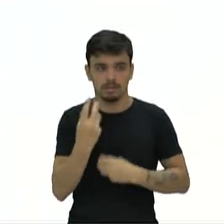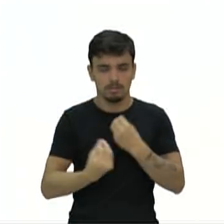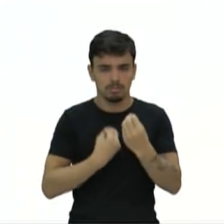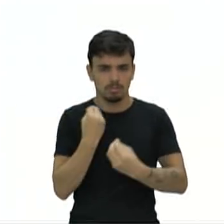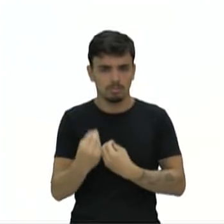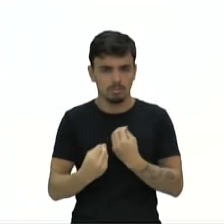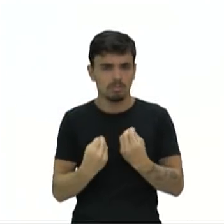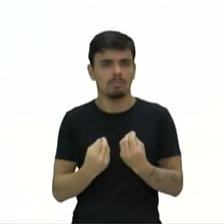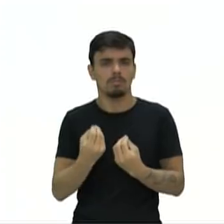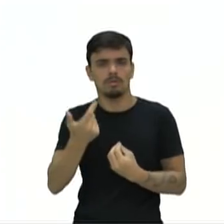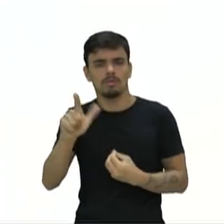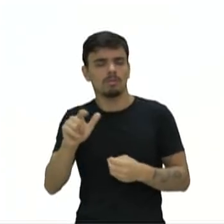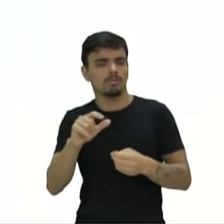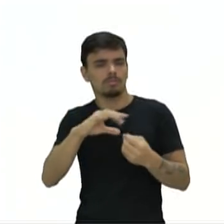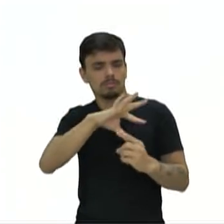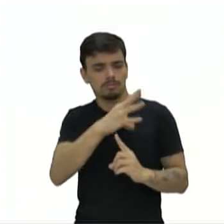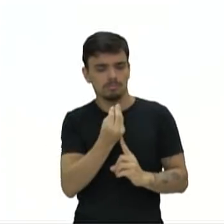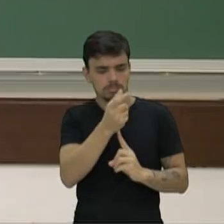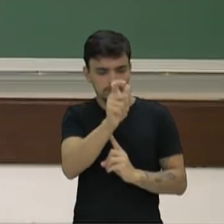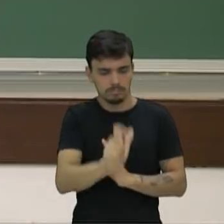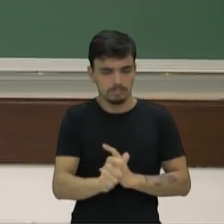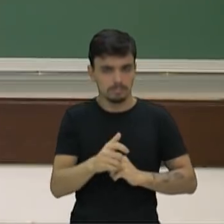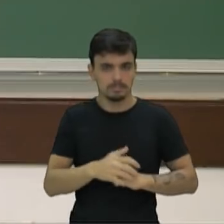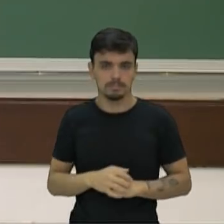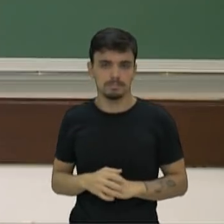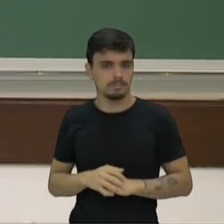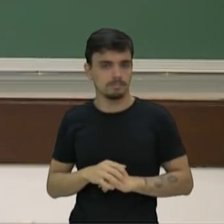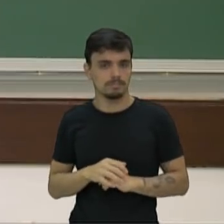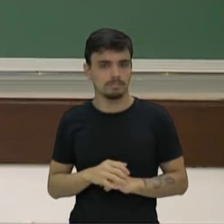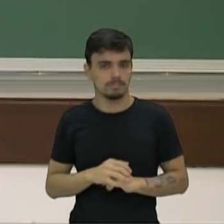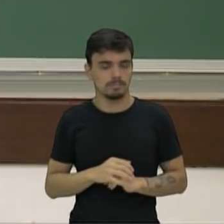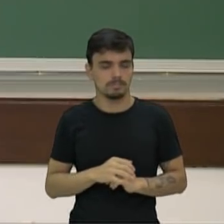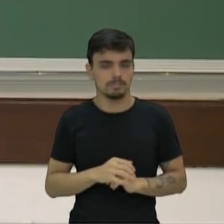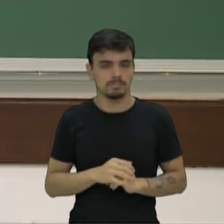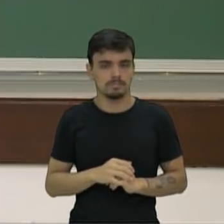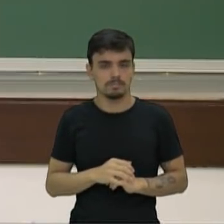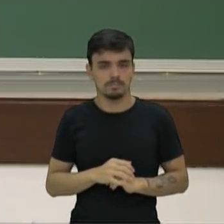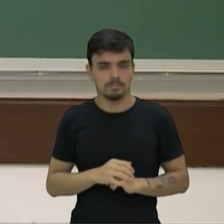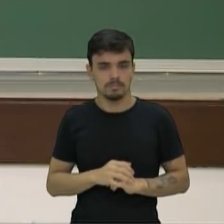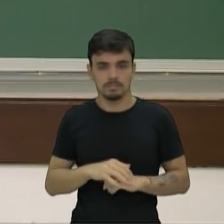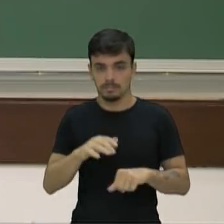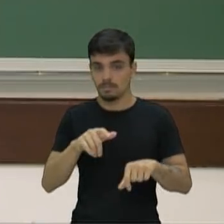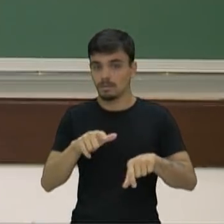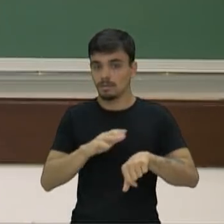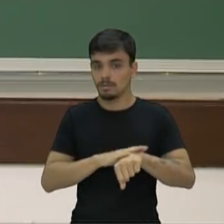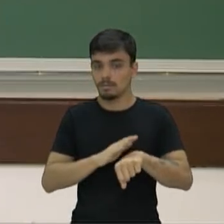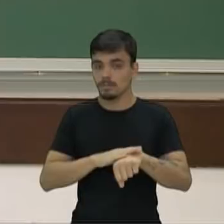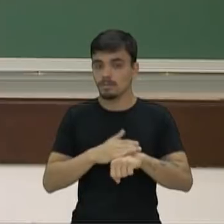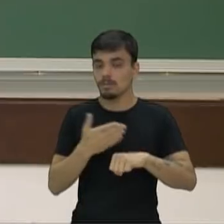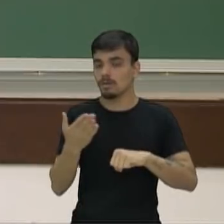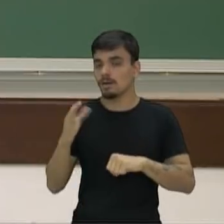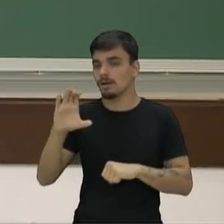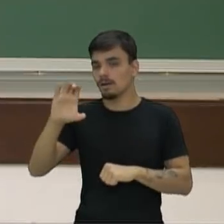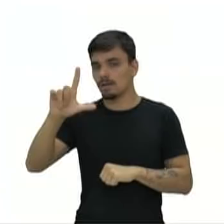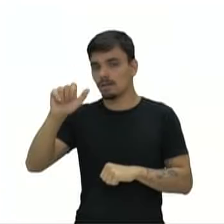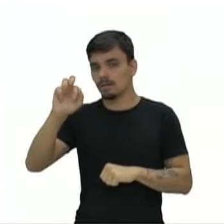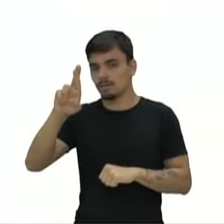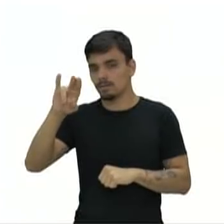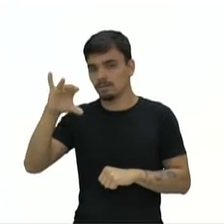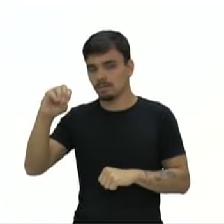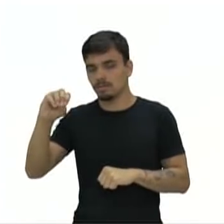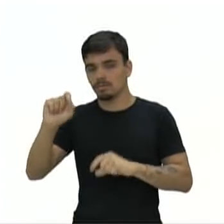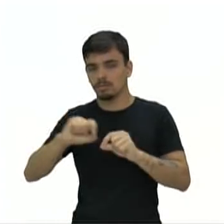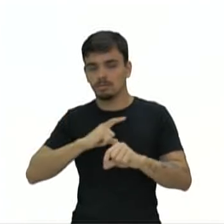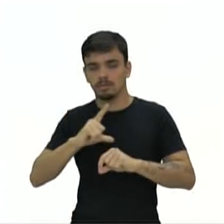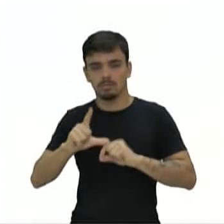um outro artista do Museu Nacional de Atenas. No período clássico, as esculturas tiveram seu momento de maior destaque, como